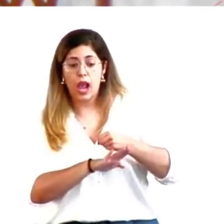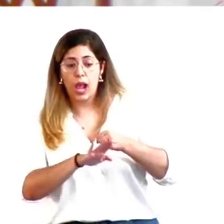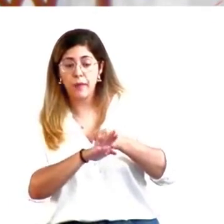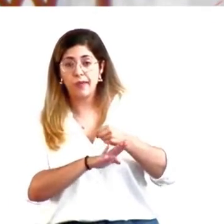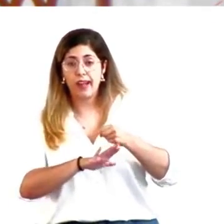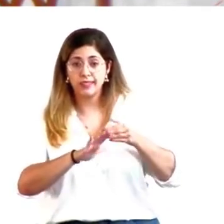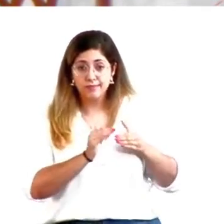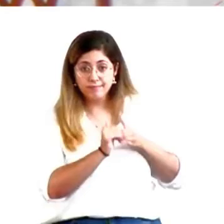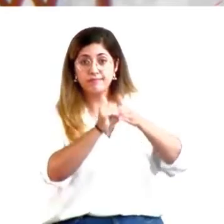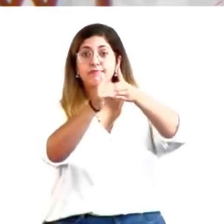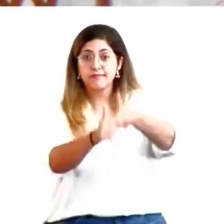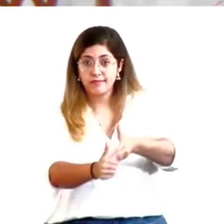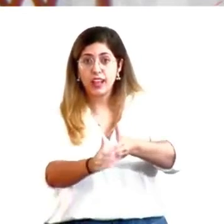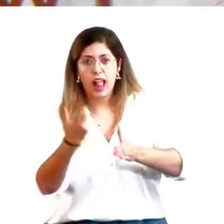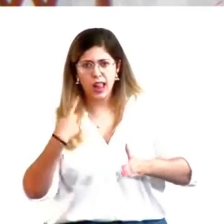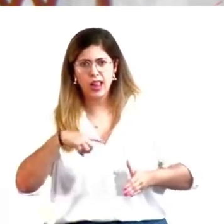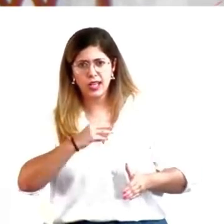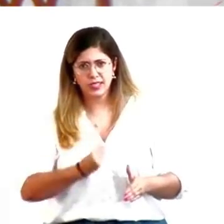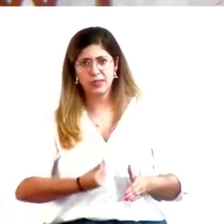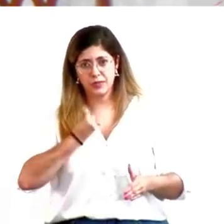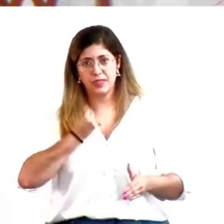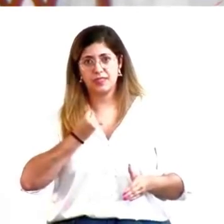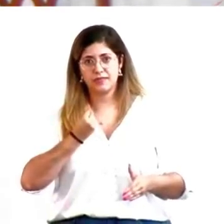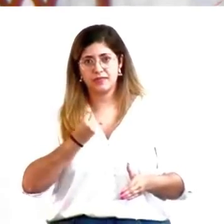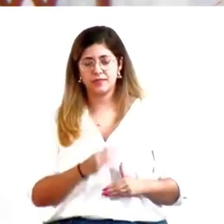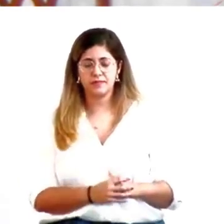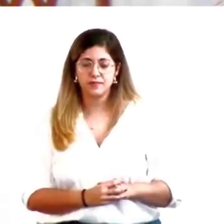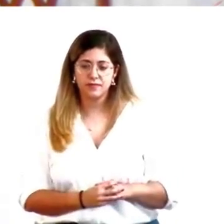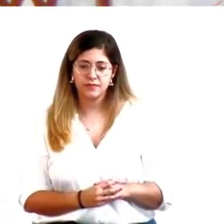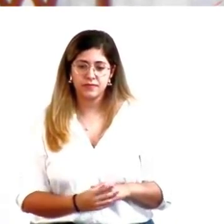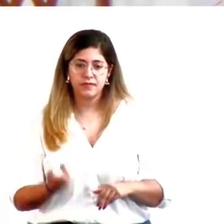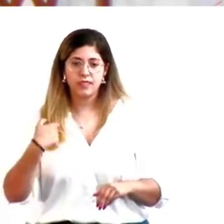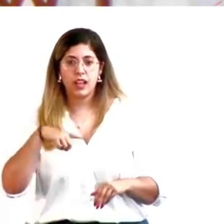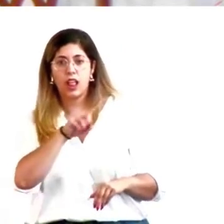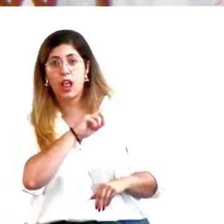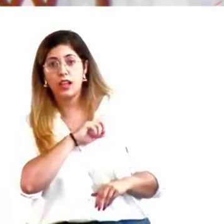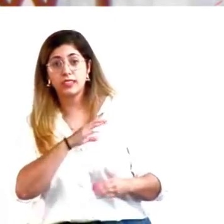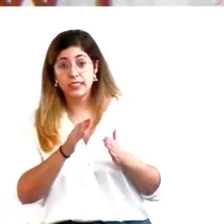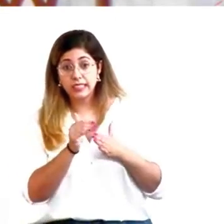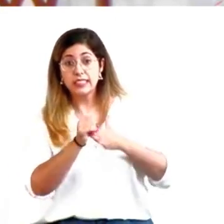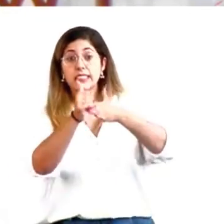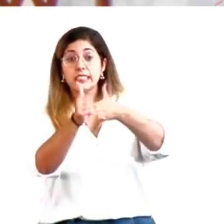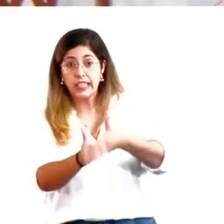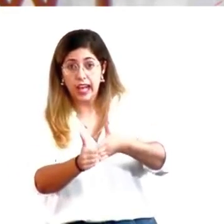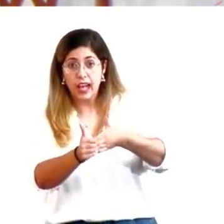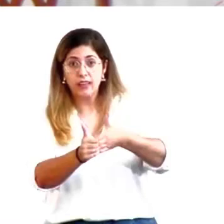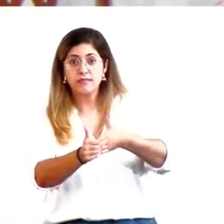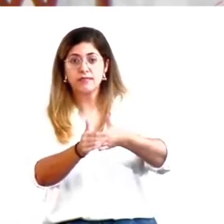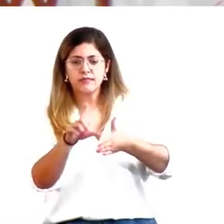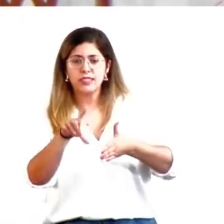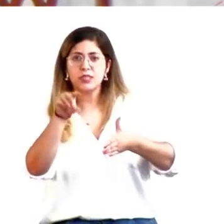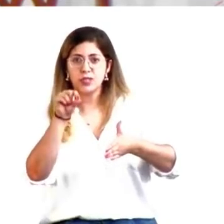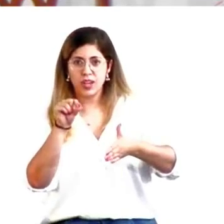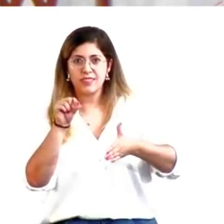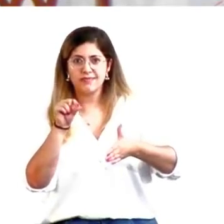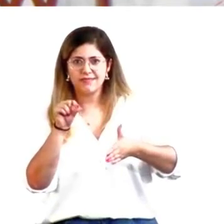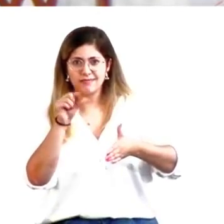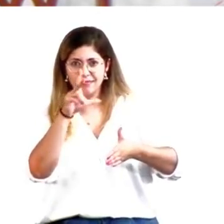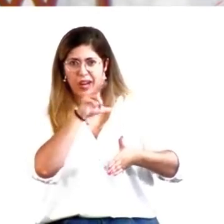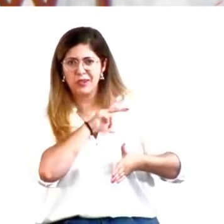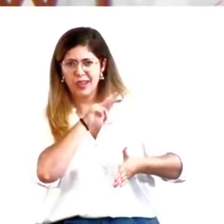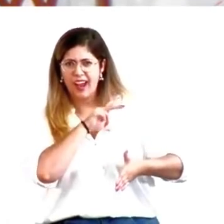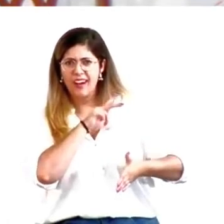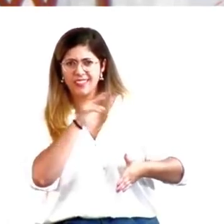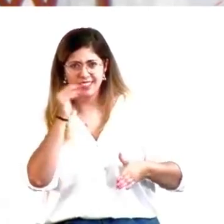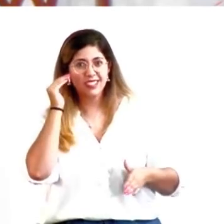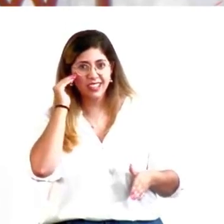princípios. E eu pego esses princípios e tomo esses princípios para serem norteadores na minha escolha. Ou seja, o sábio